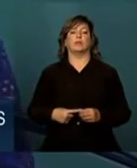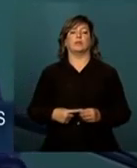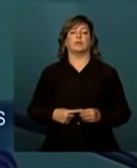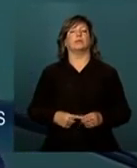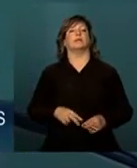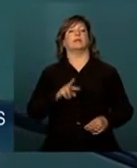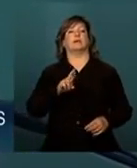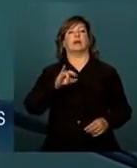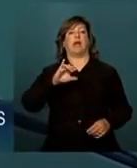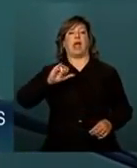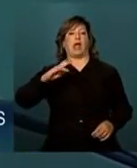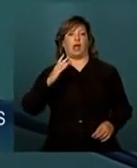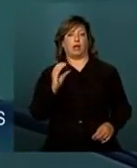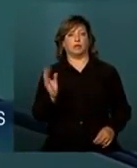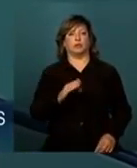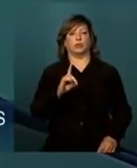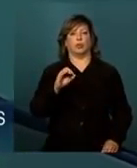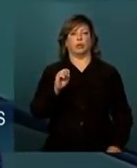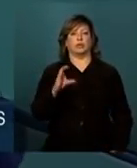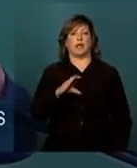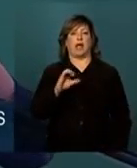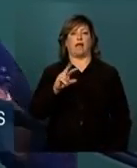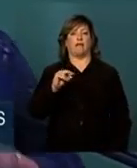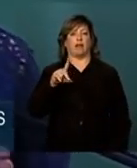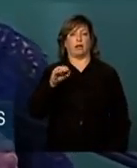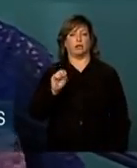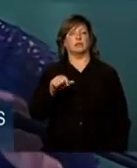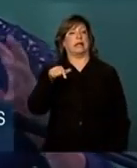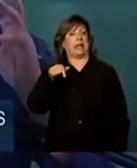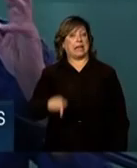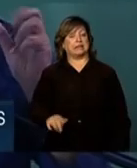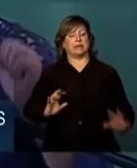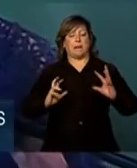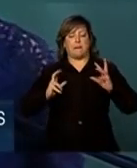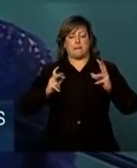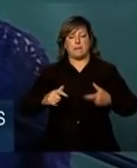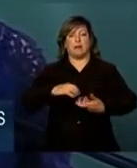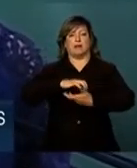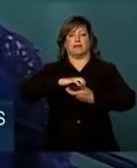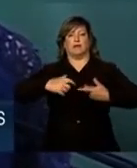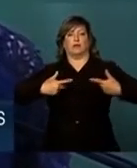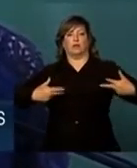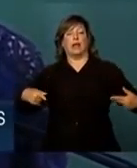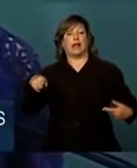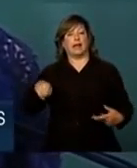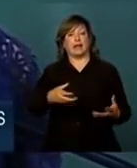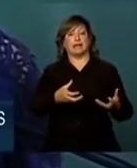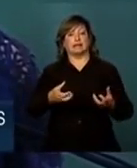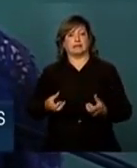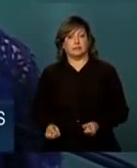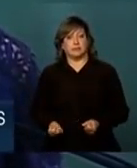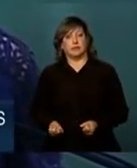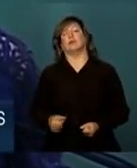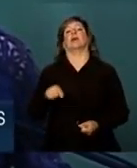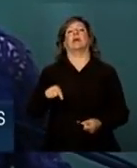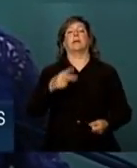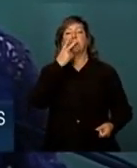Ah, de Riacho dos Cavalos. Com essas máquinas, a máquina que ele recebeu, que se eu não me engano é